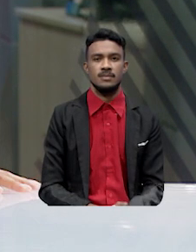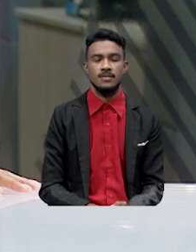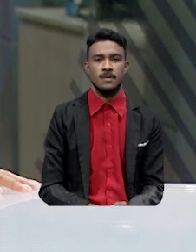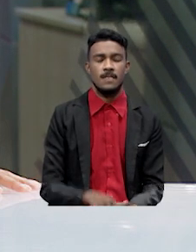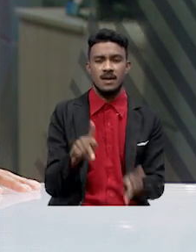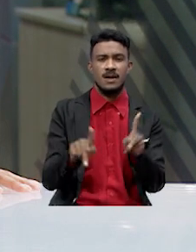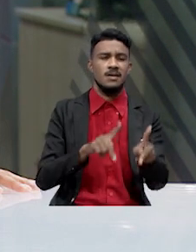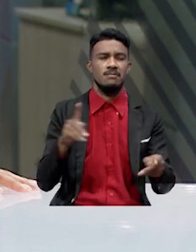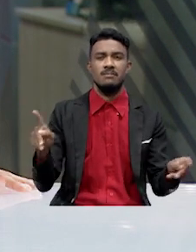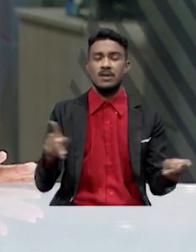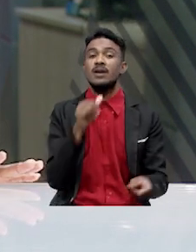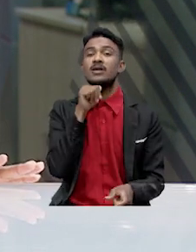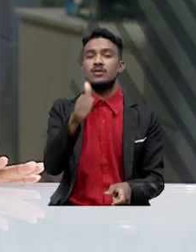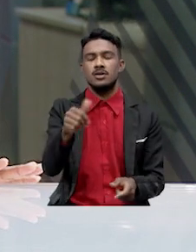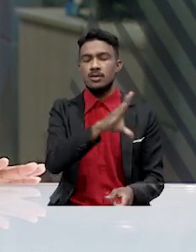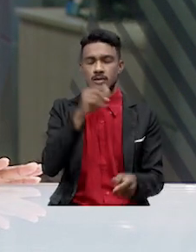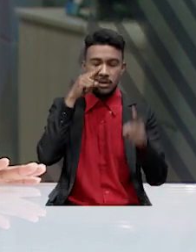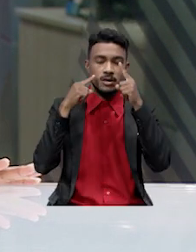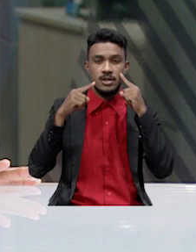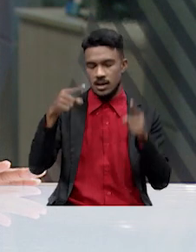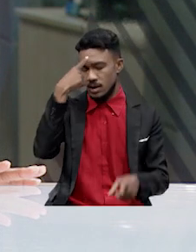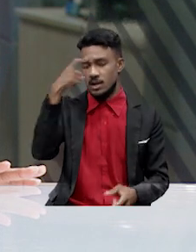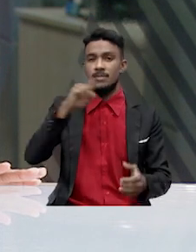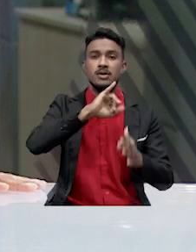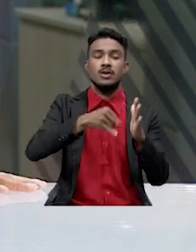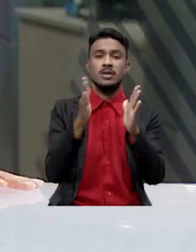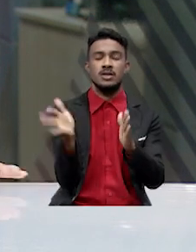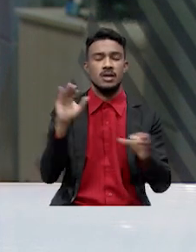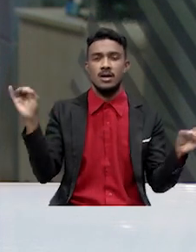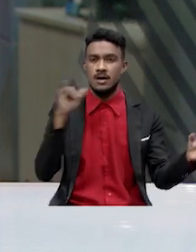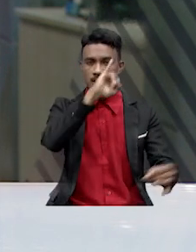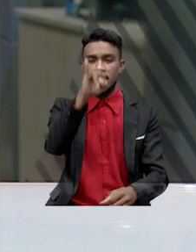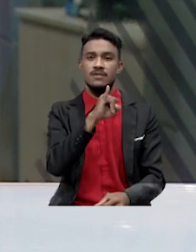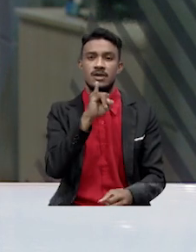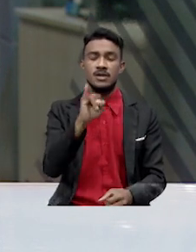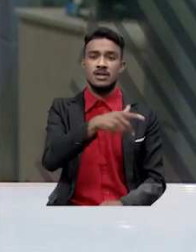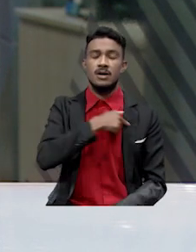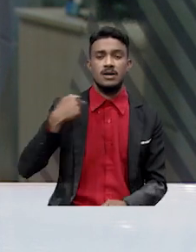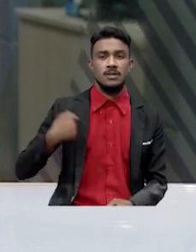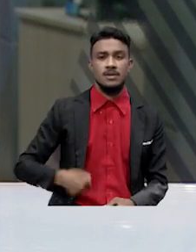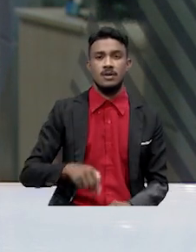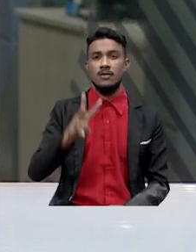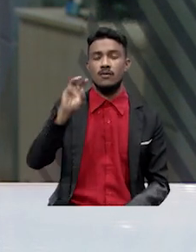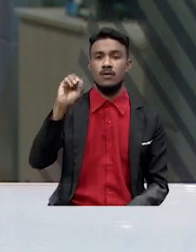Sociedade civil lamenta no triste Tamazor na lista CIR, ela entrevista o ministro dos Negócios Estrangeiros China Wang Yi.